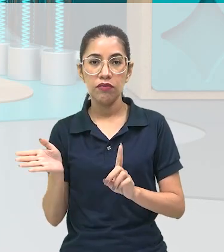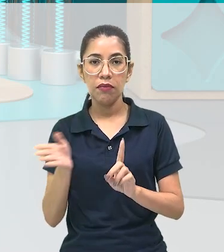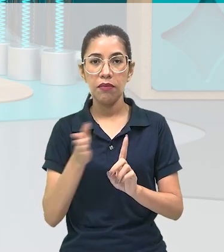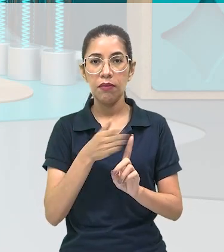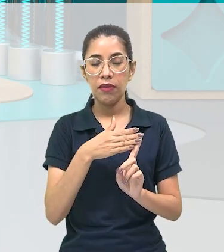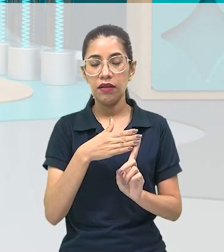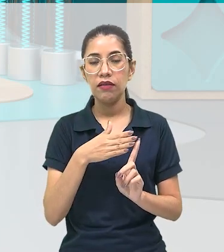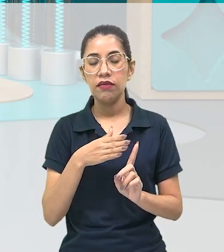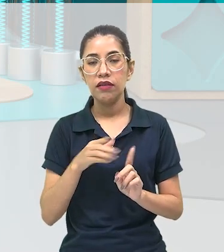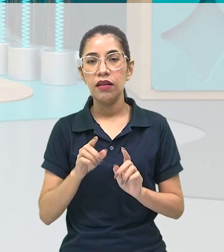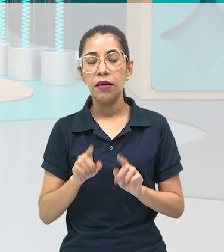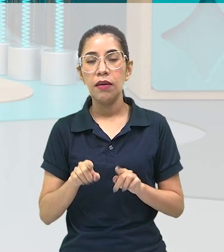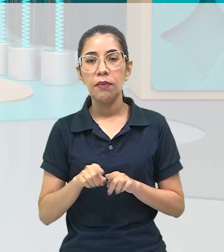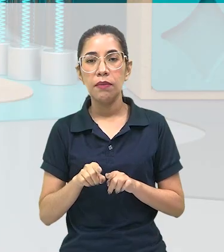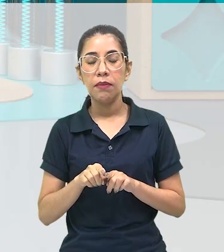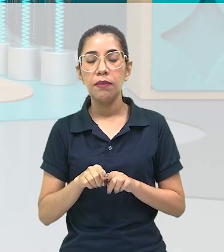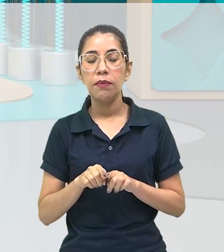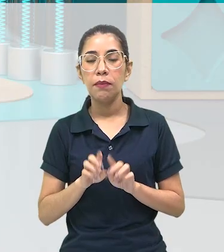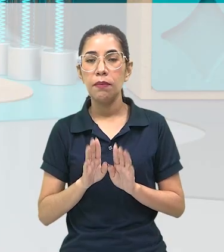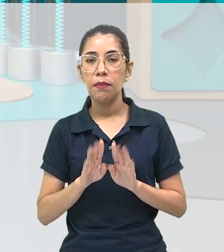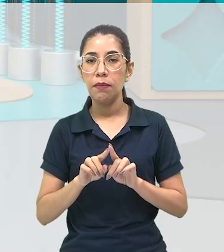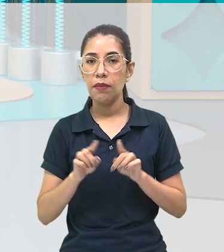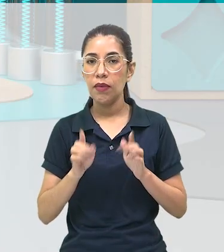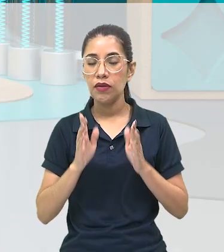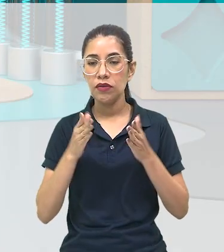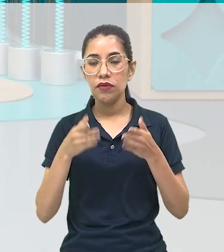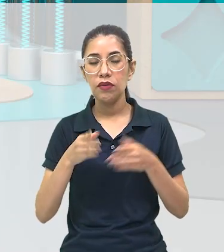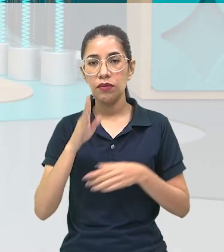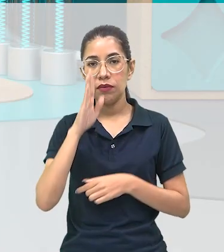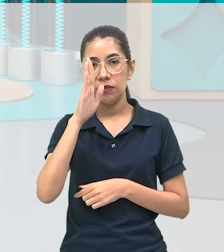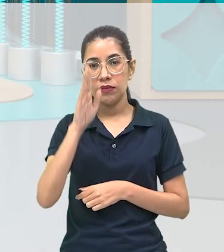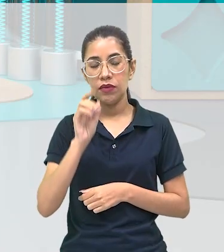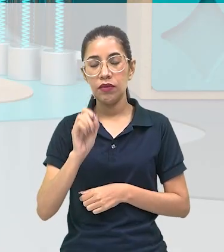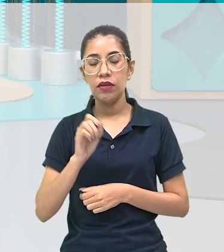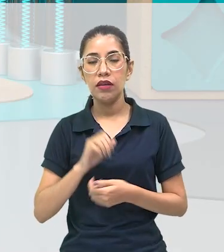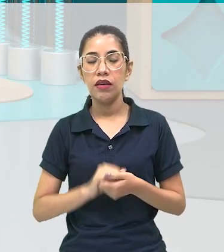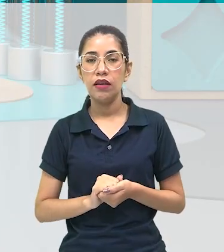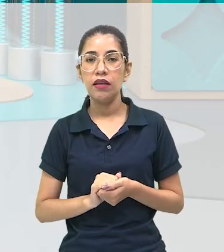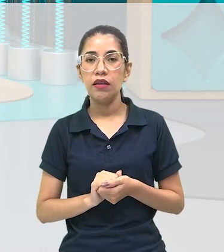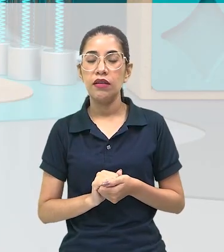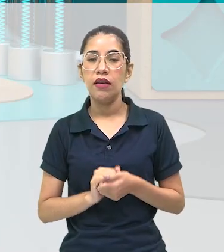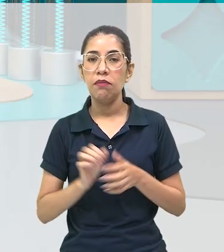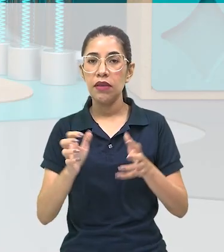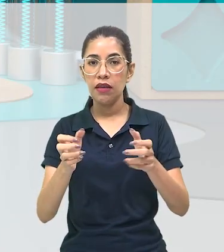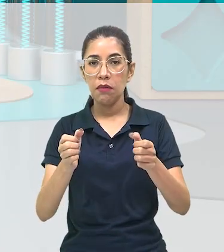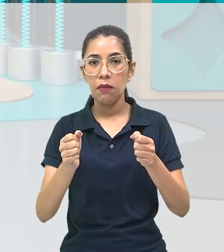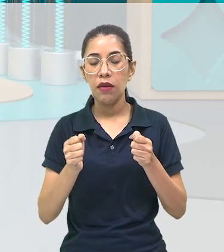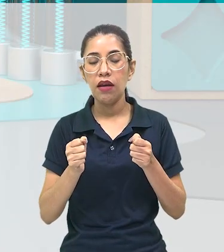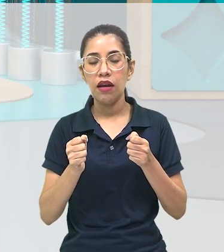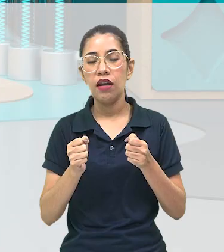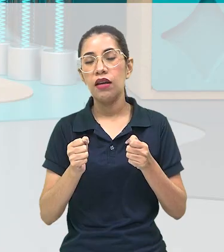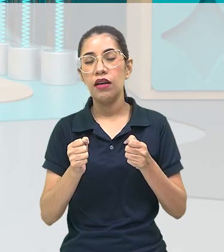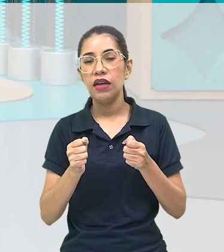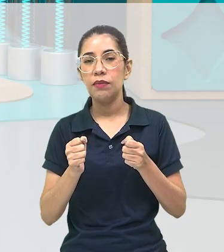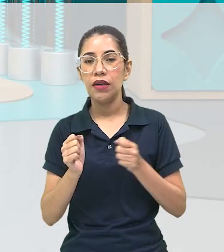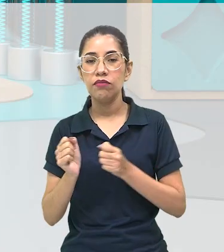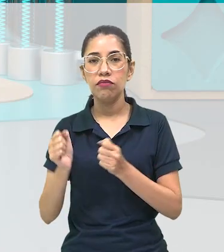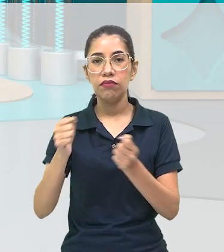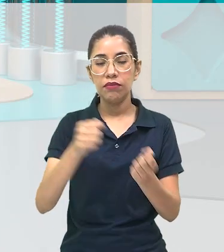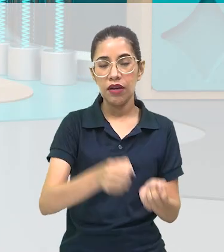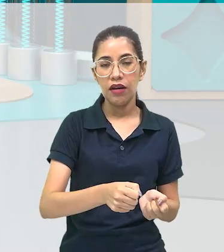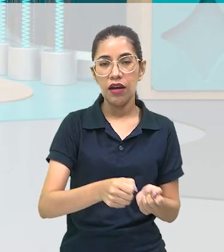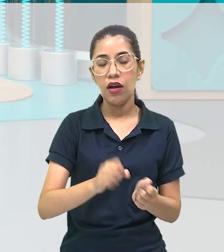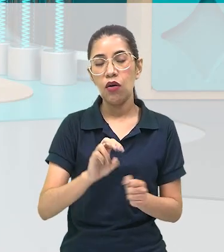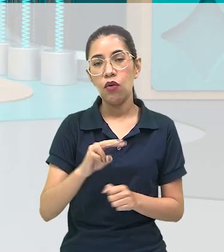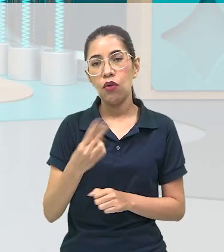também, né? Embora eles se concentrem muito na questão de agarrar o oponente e tentar ou empurrar